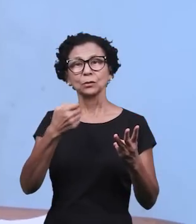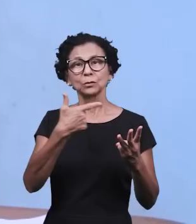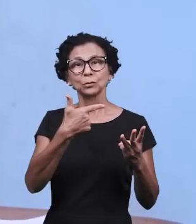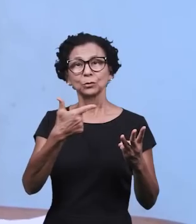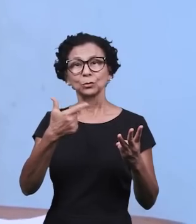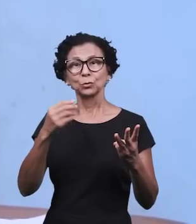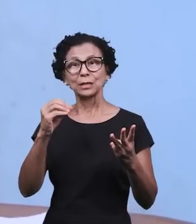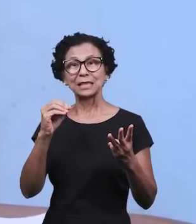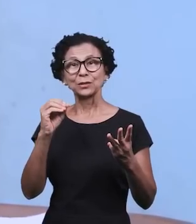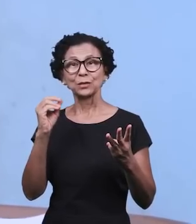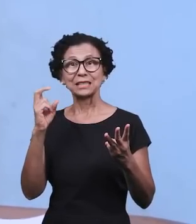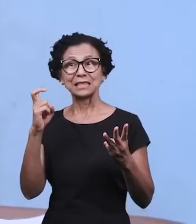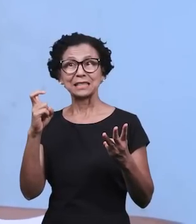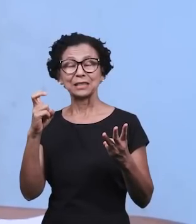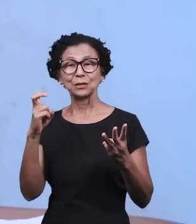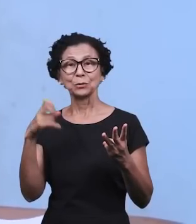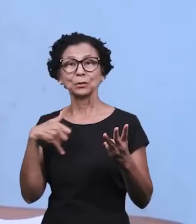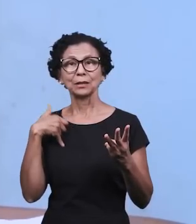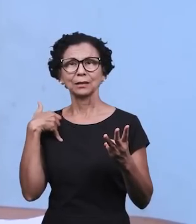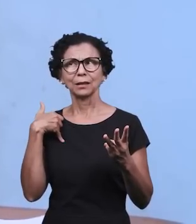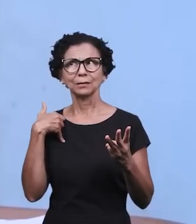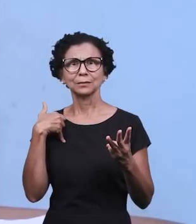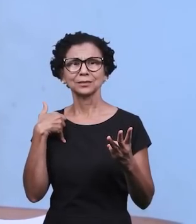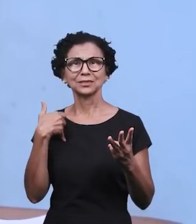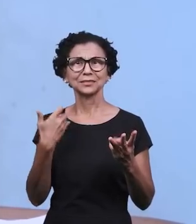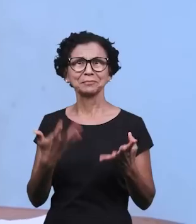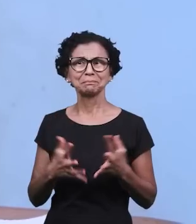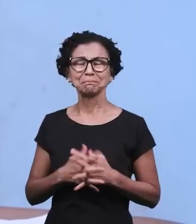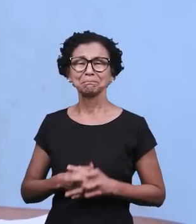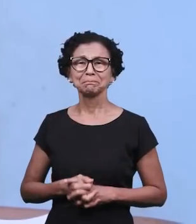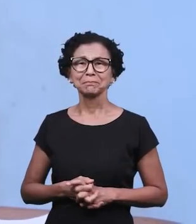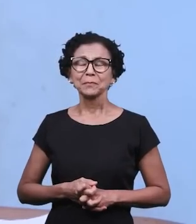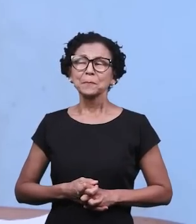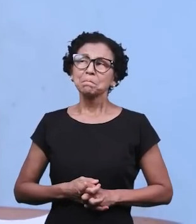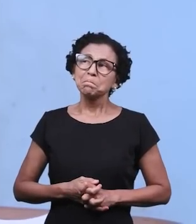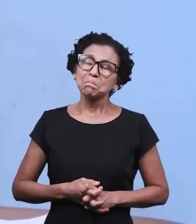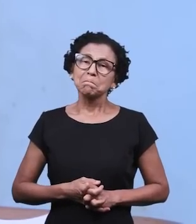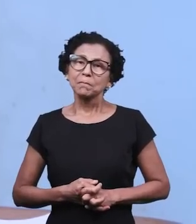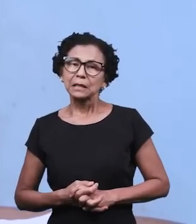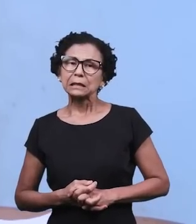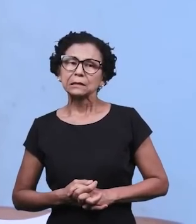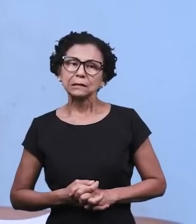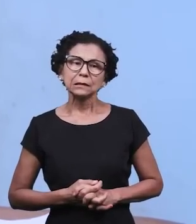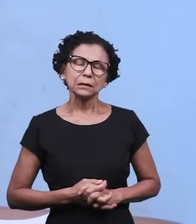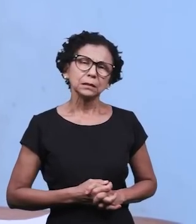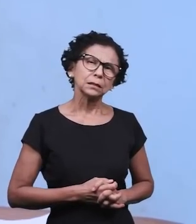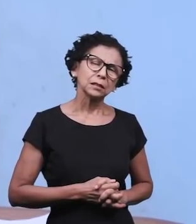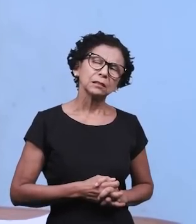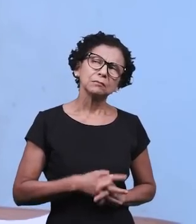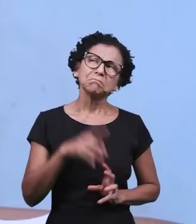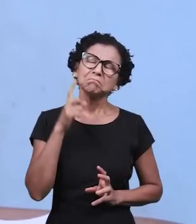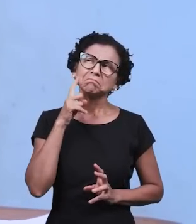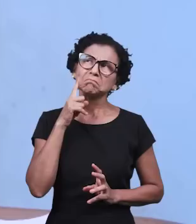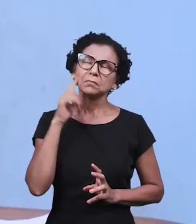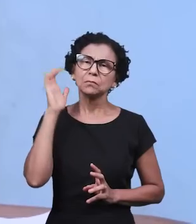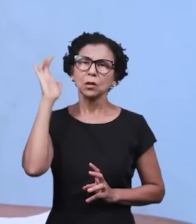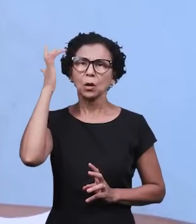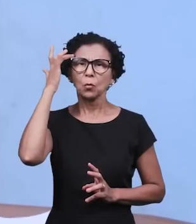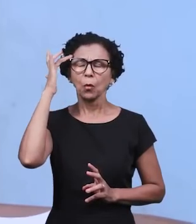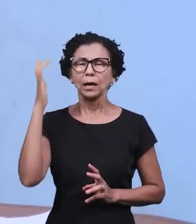do Senhor, certamente temos a proteção do Senhor. Mas essa promessa haveria de se cumprir de várias formas. Ainda